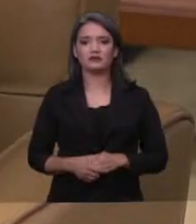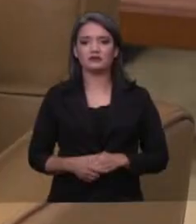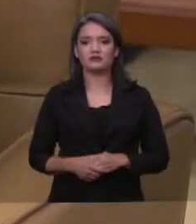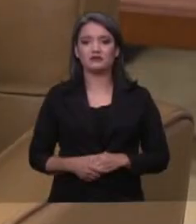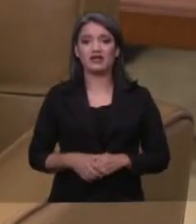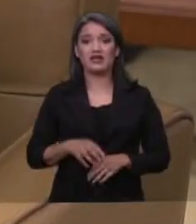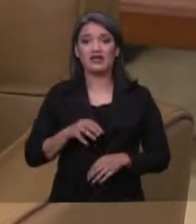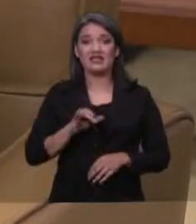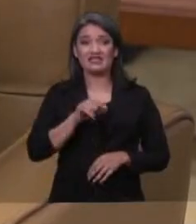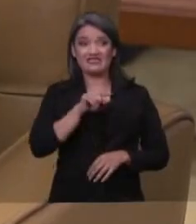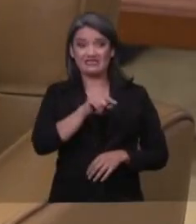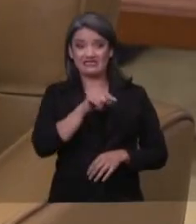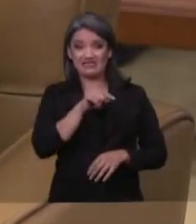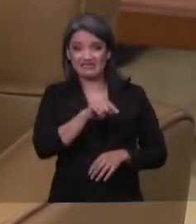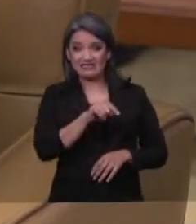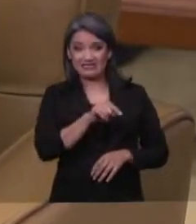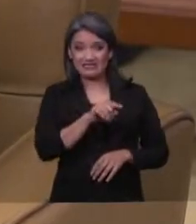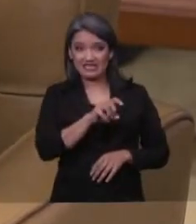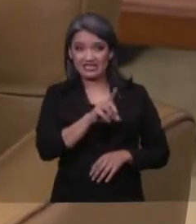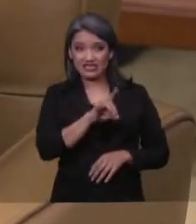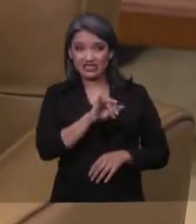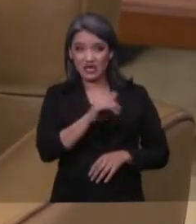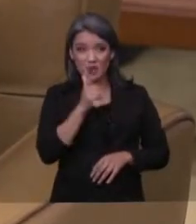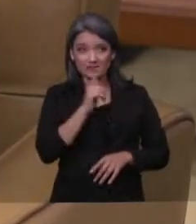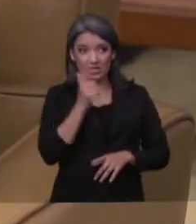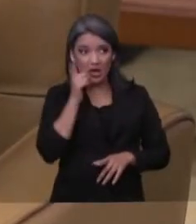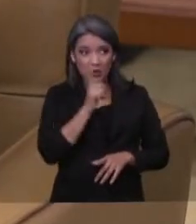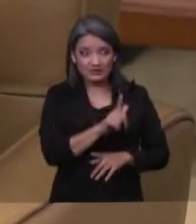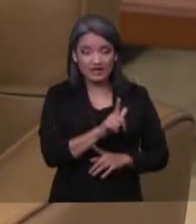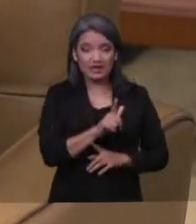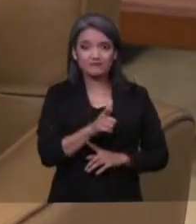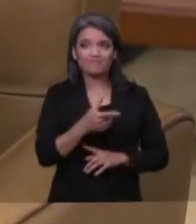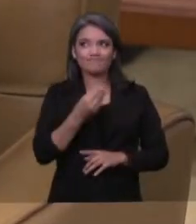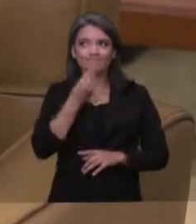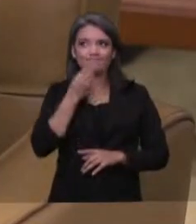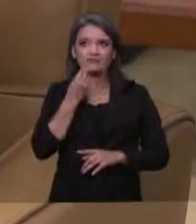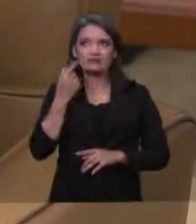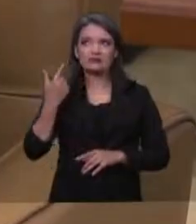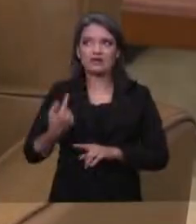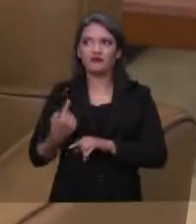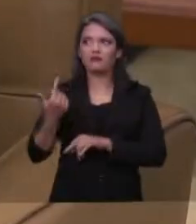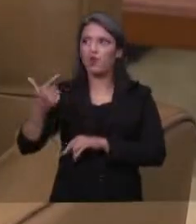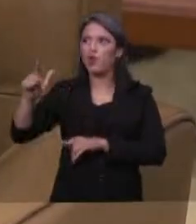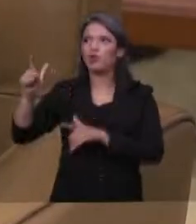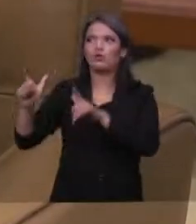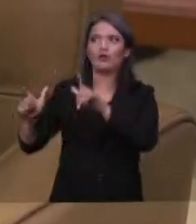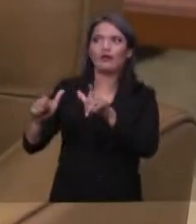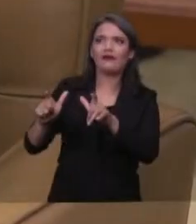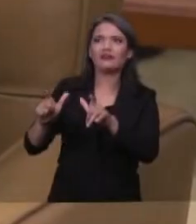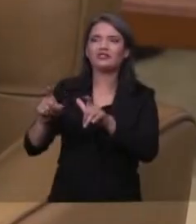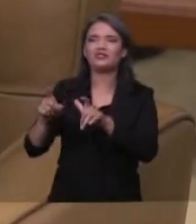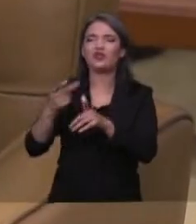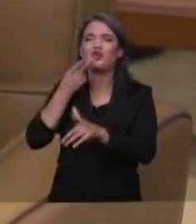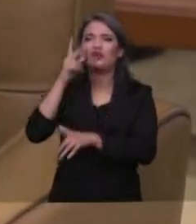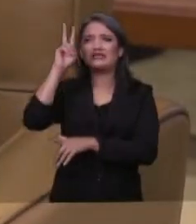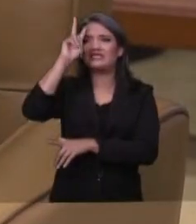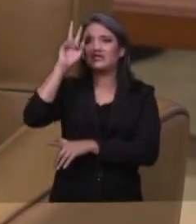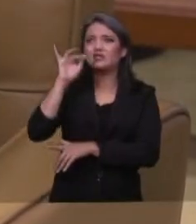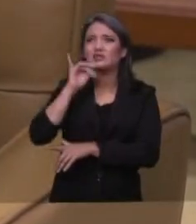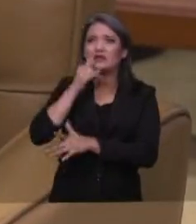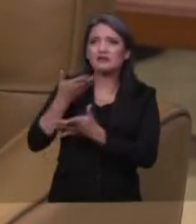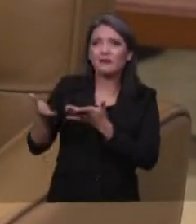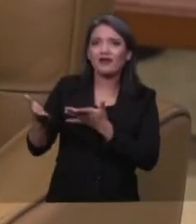nossa derrocada. Mas nós estamos aqui, graças a todo um sistema